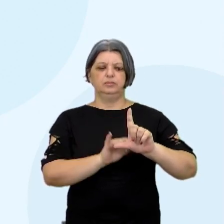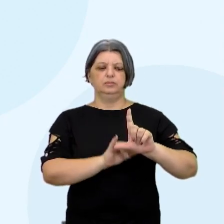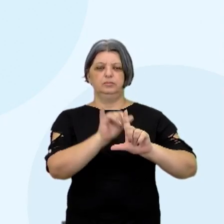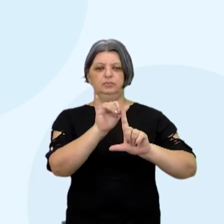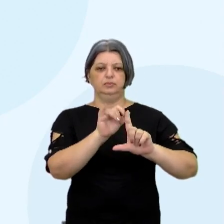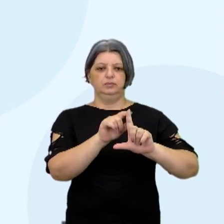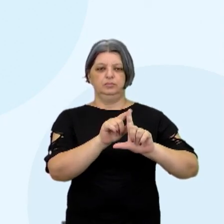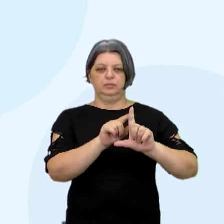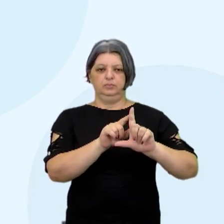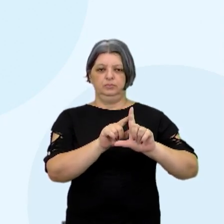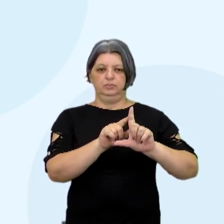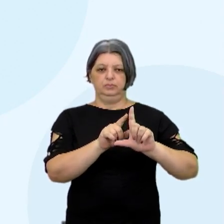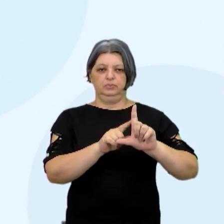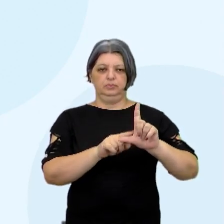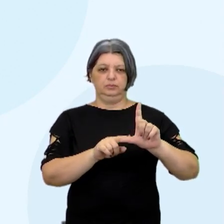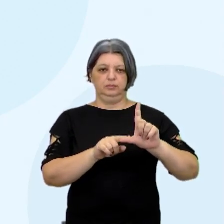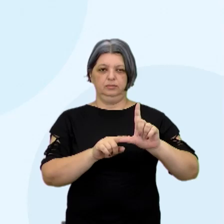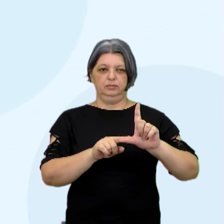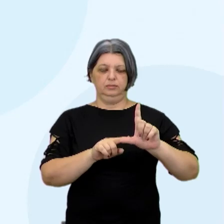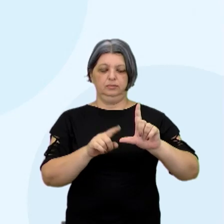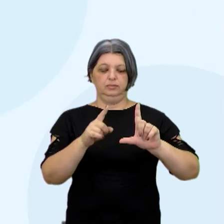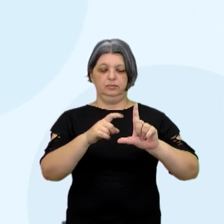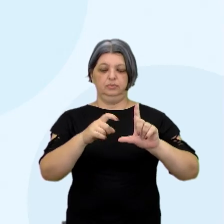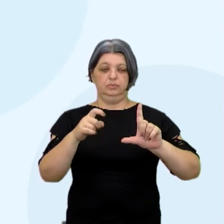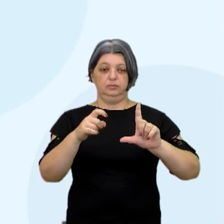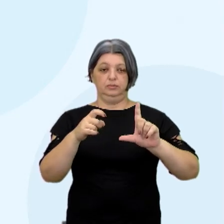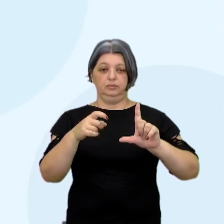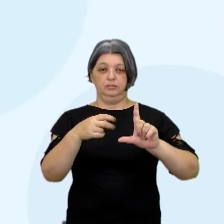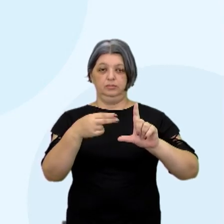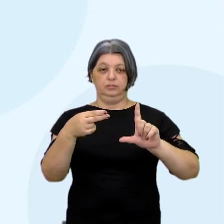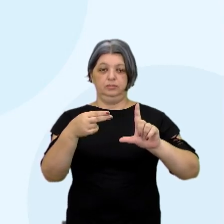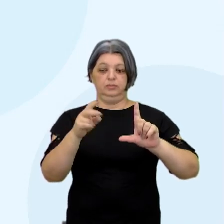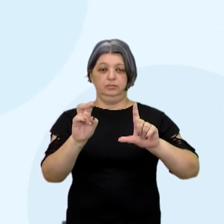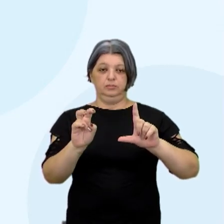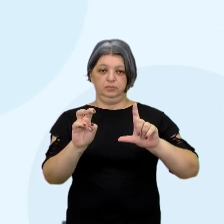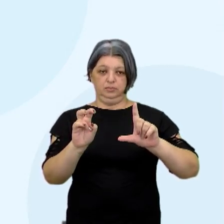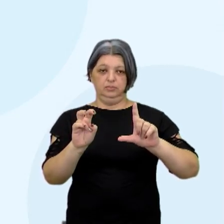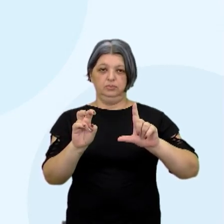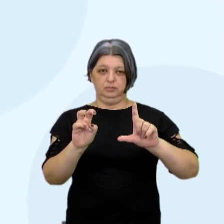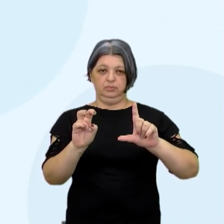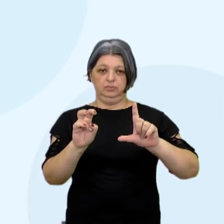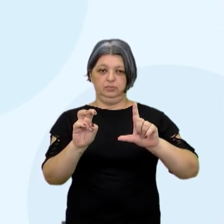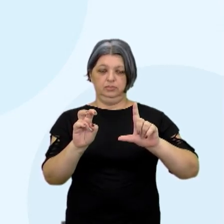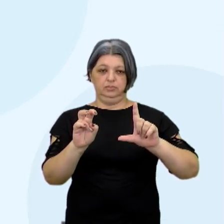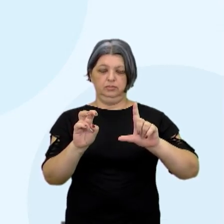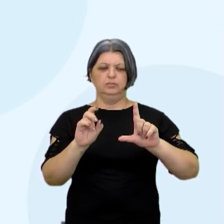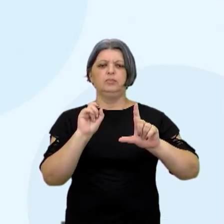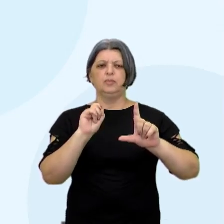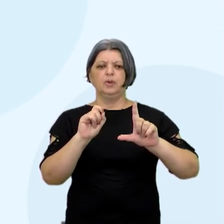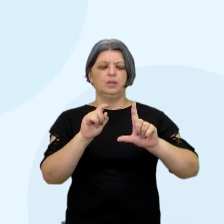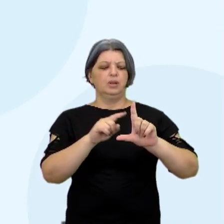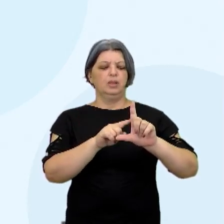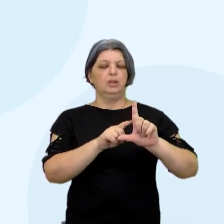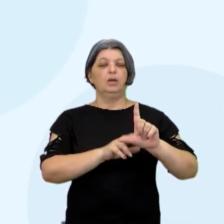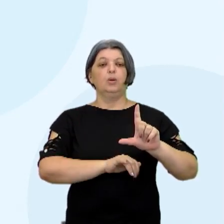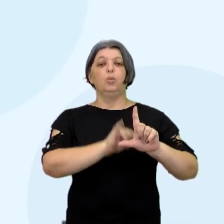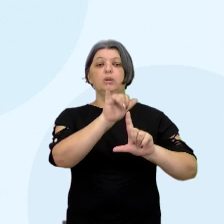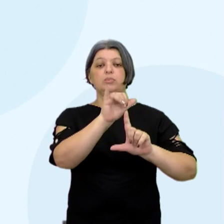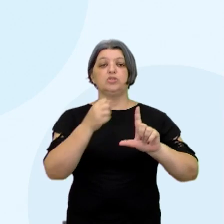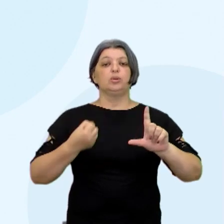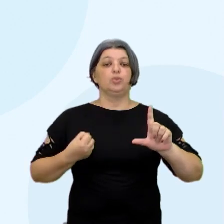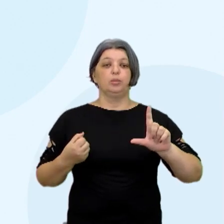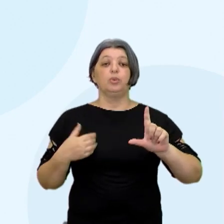quando X né foram igual a 5 né vou por aqui quando x = 5 quem é um Y